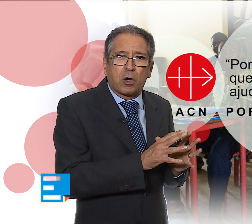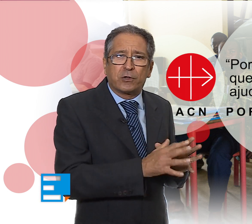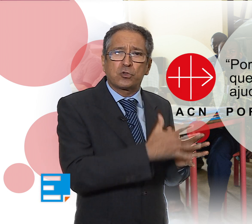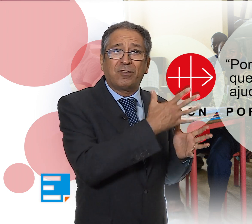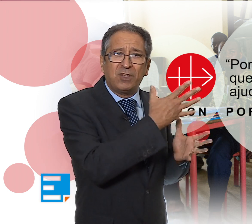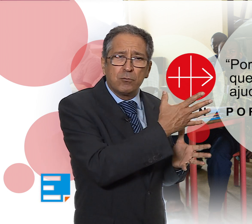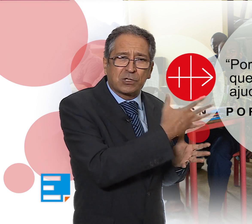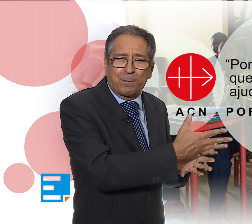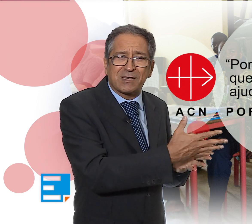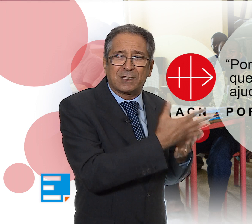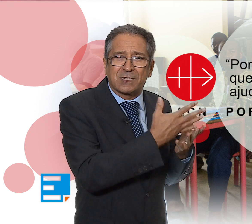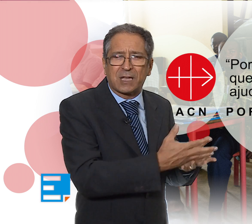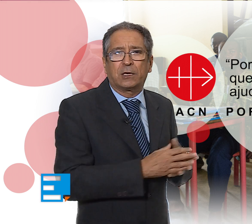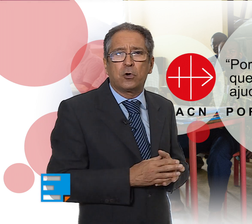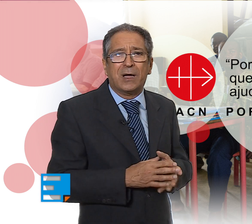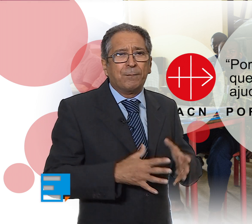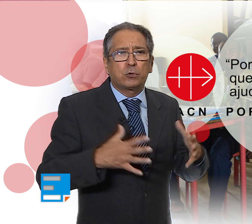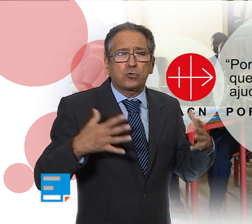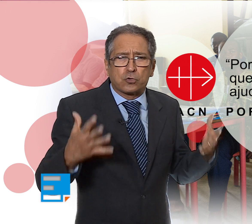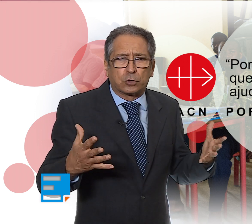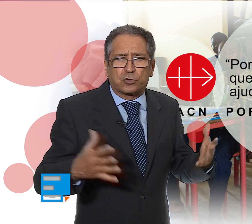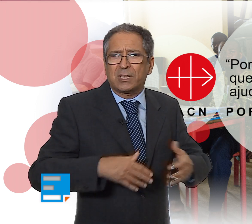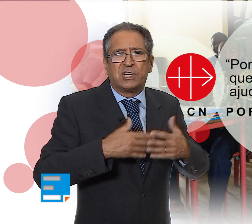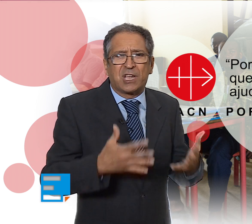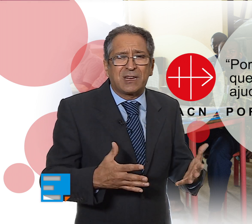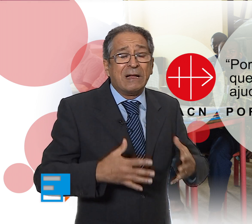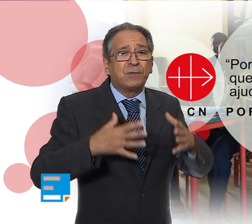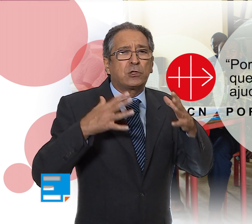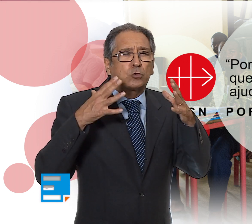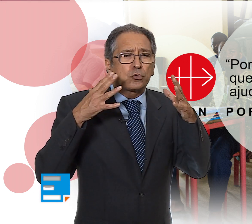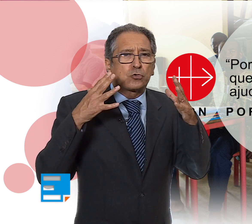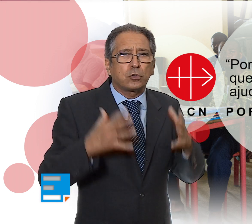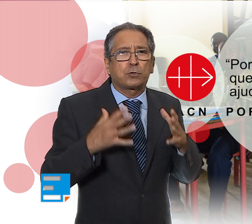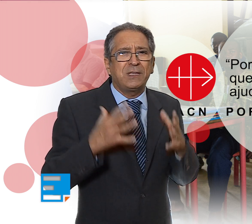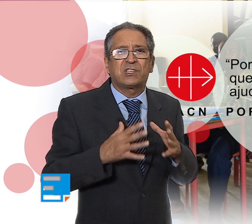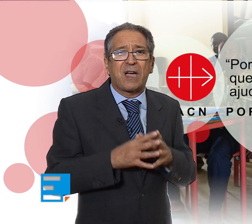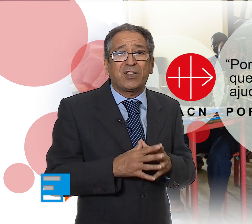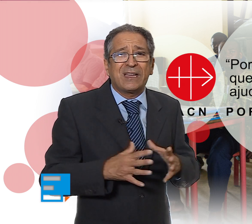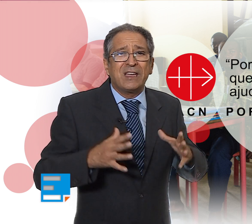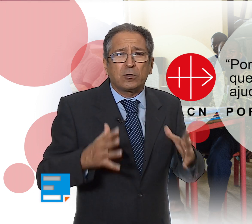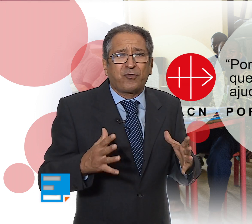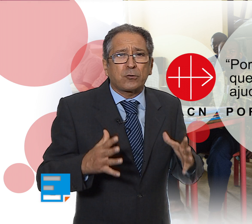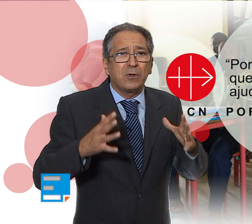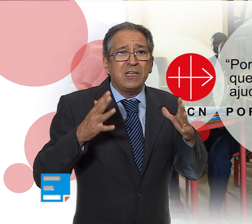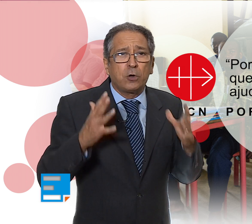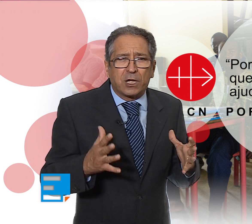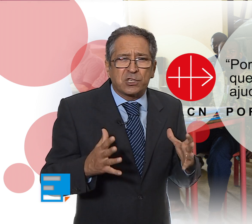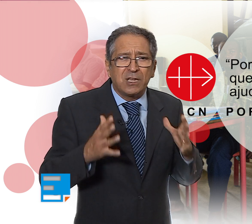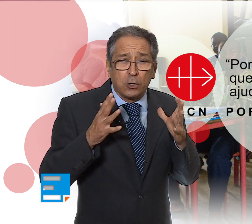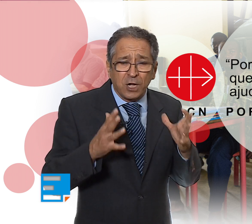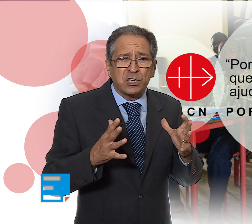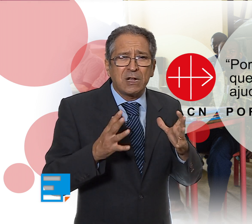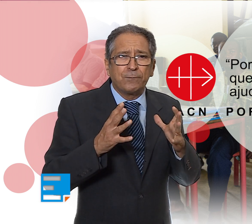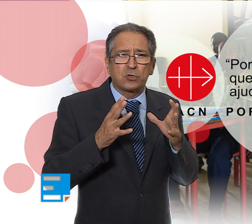estes jovens, os que vimos na peça da Serra Leoa e todos os outros da Nigéria e de todos os outros países de África, são de facto